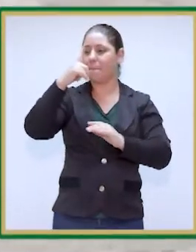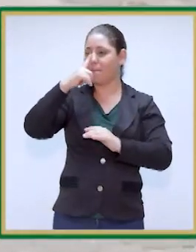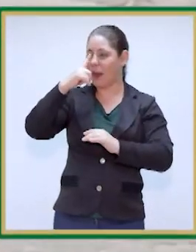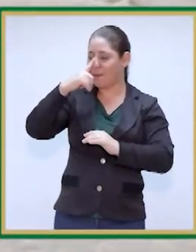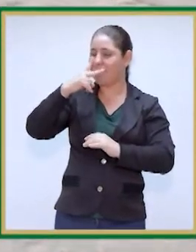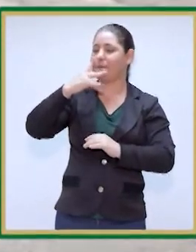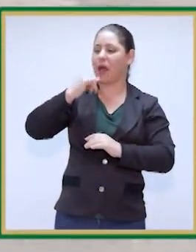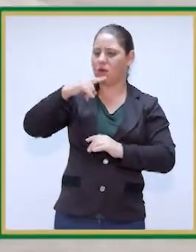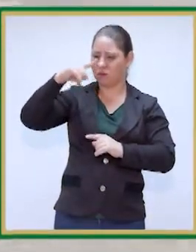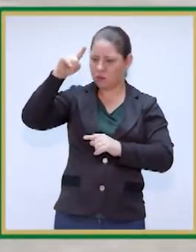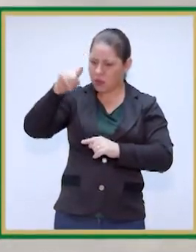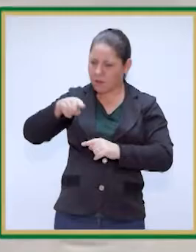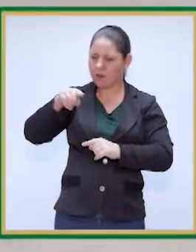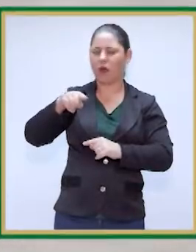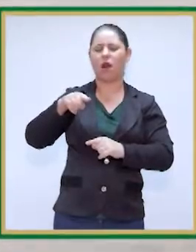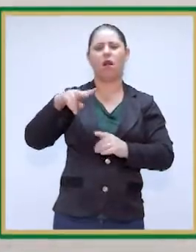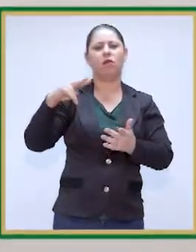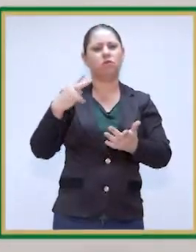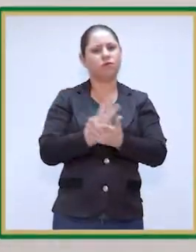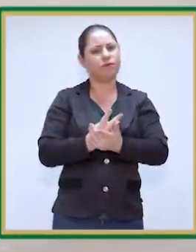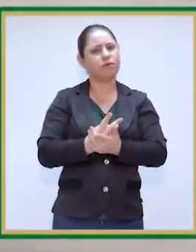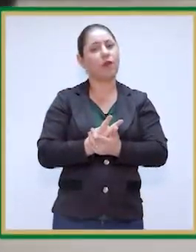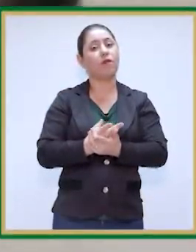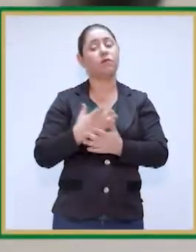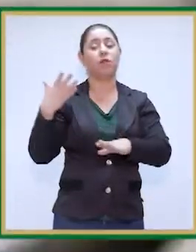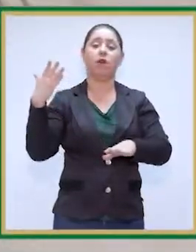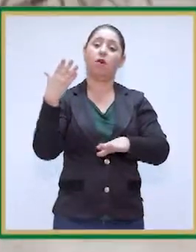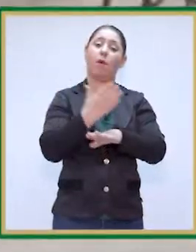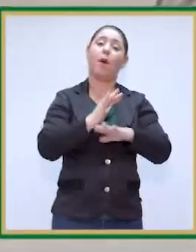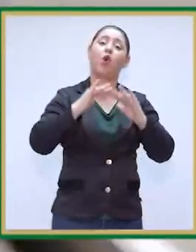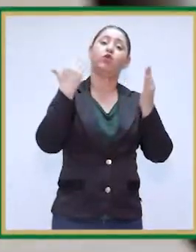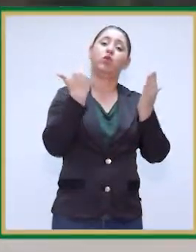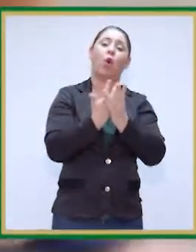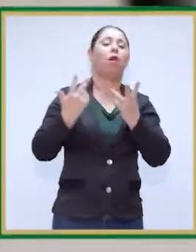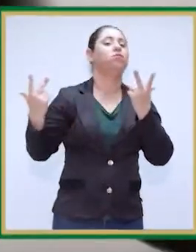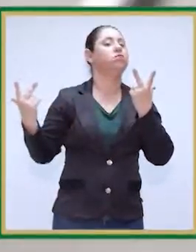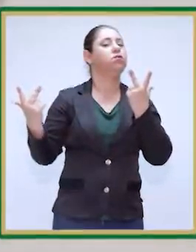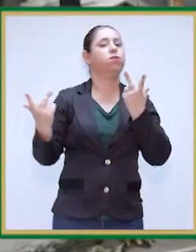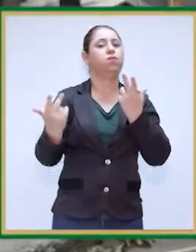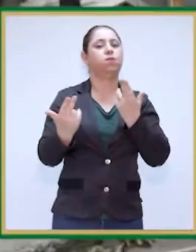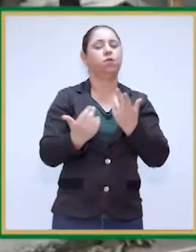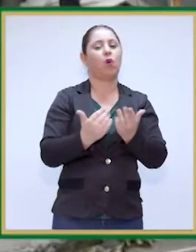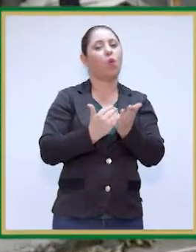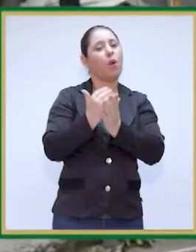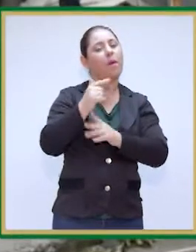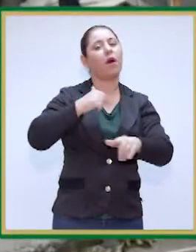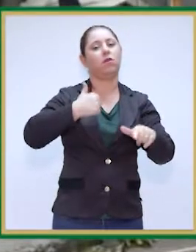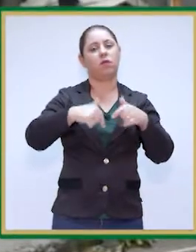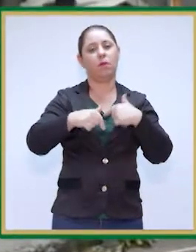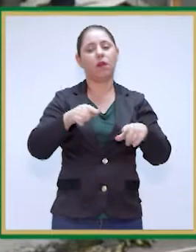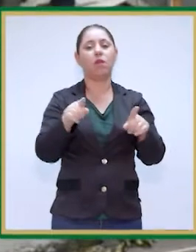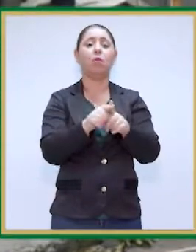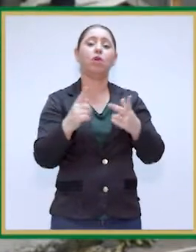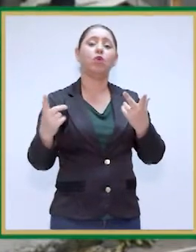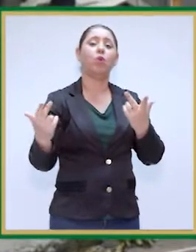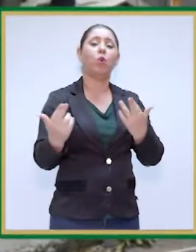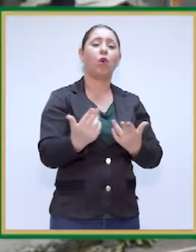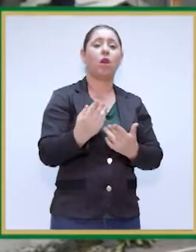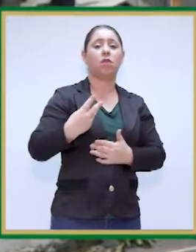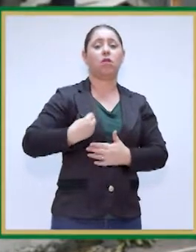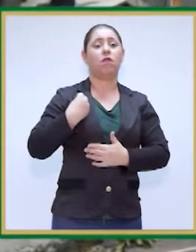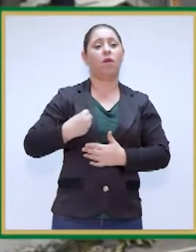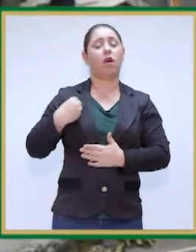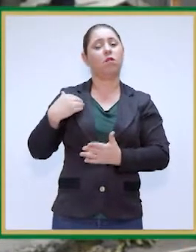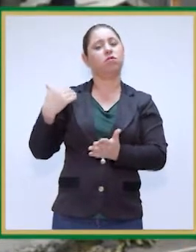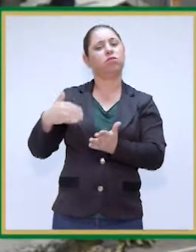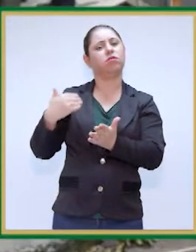te chamar a atenção quando você não cumpre as regras, você vai para a escola da mesma maneira, você começa a trabalhar também da mesma maneira,